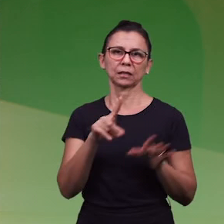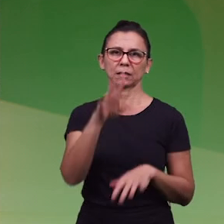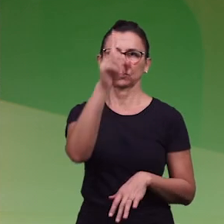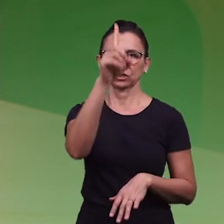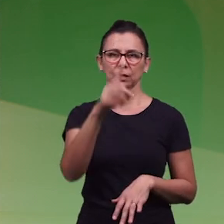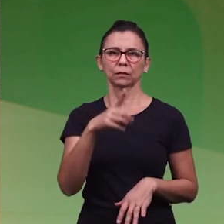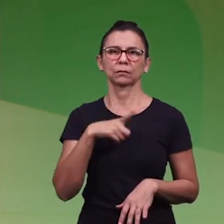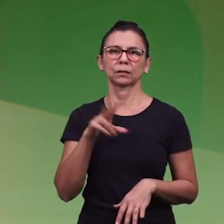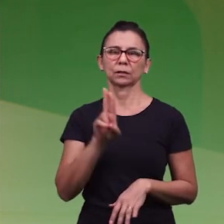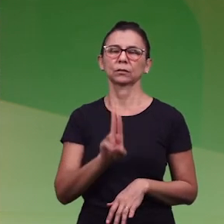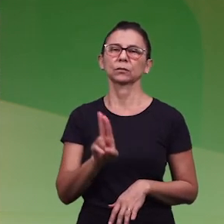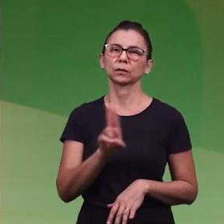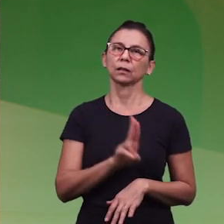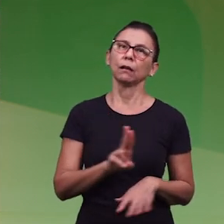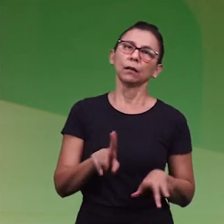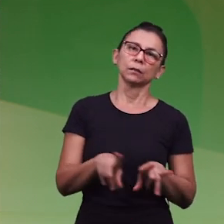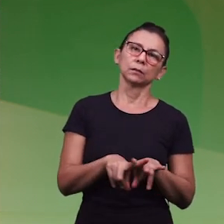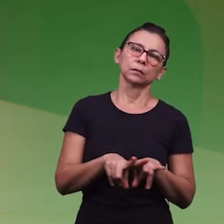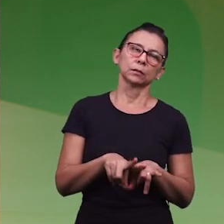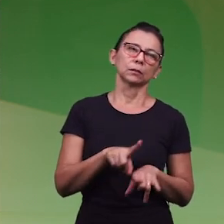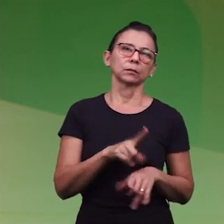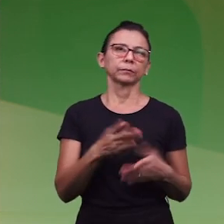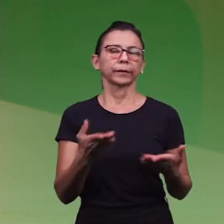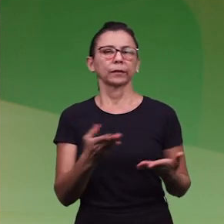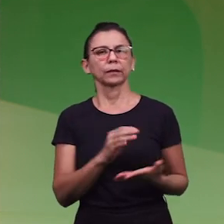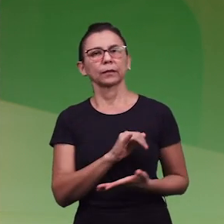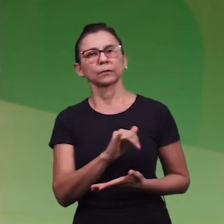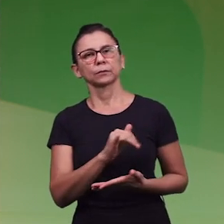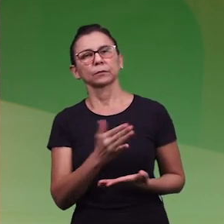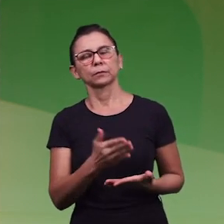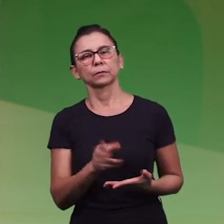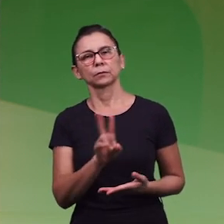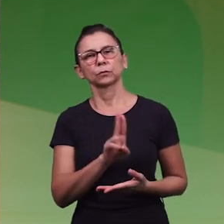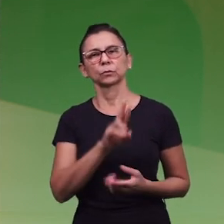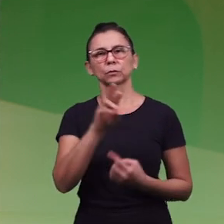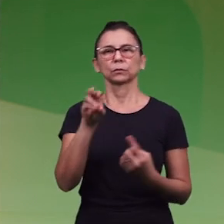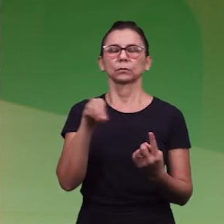do Senhor. E de certa forma, vamos dizer assim, né? O uso